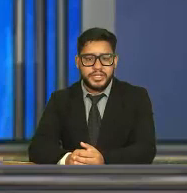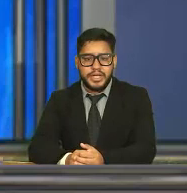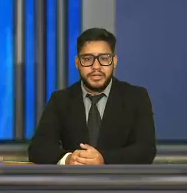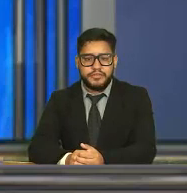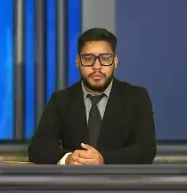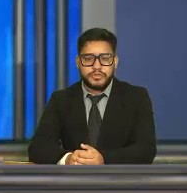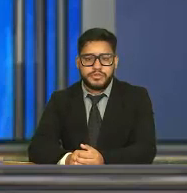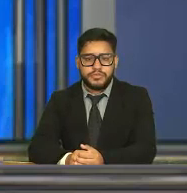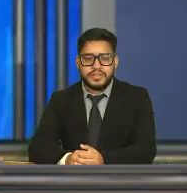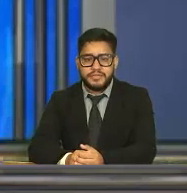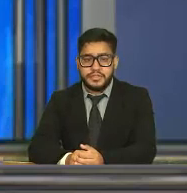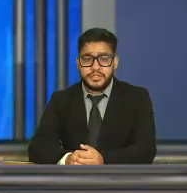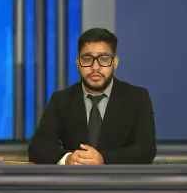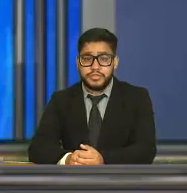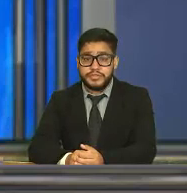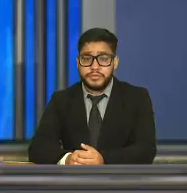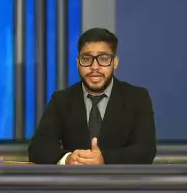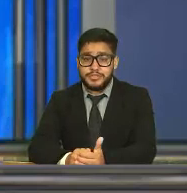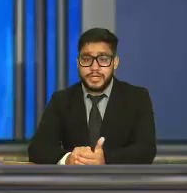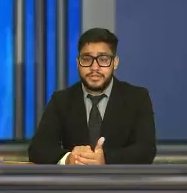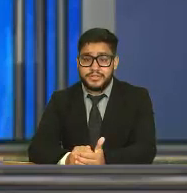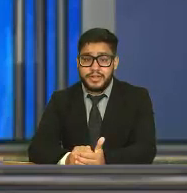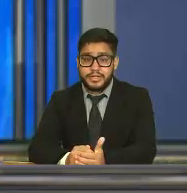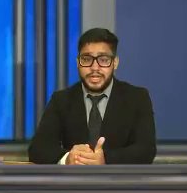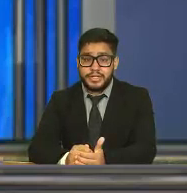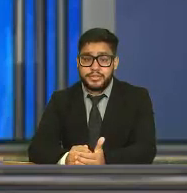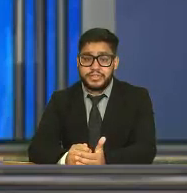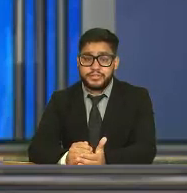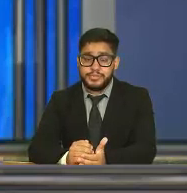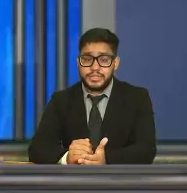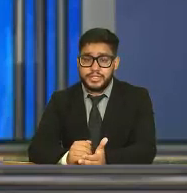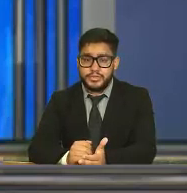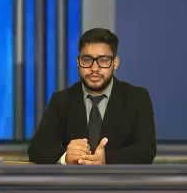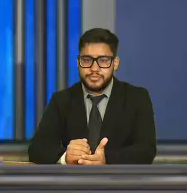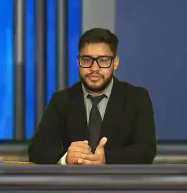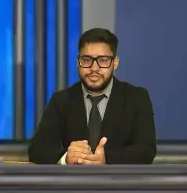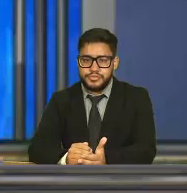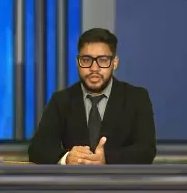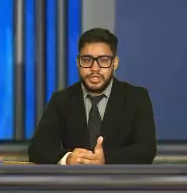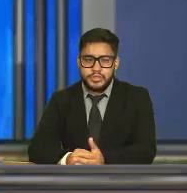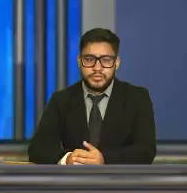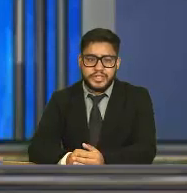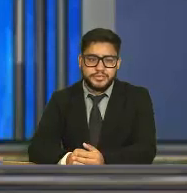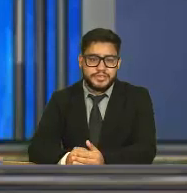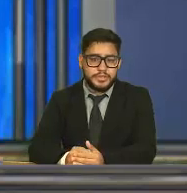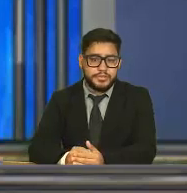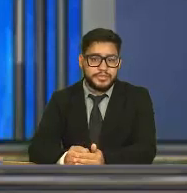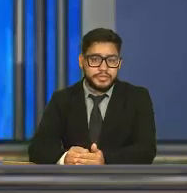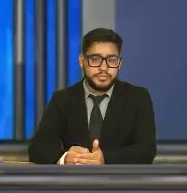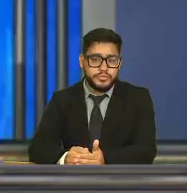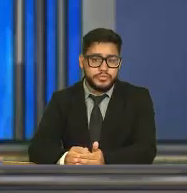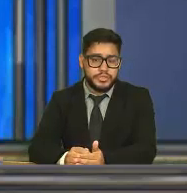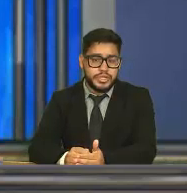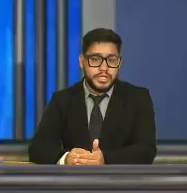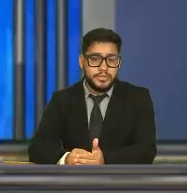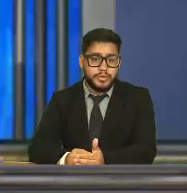Tecnologia, informa os responsáveis que estão com dificuldades para acessar o atalho Renovação de Matrícula 2021 no site oficial da Prefeitura